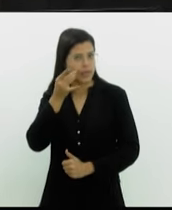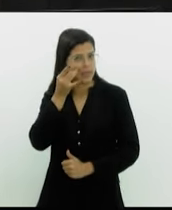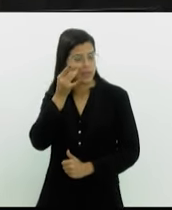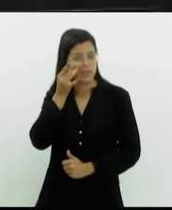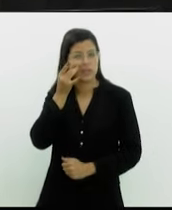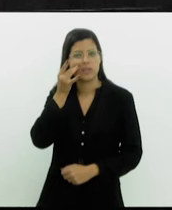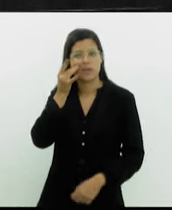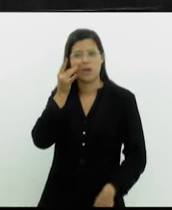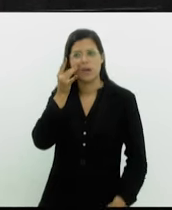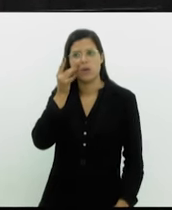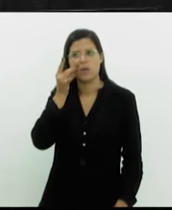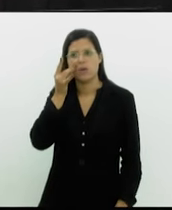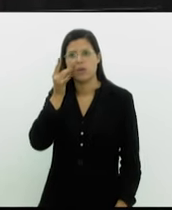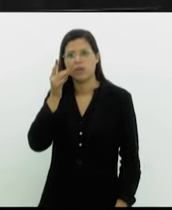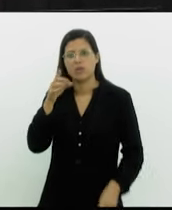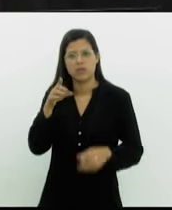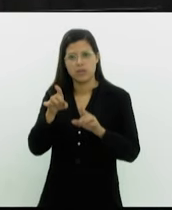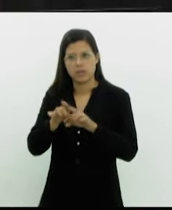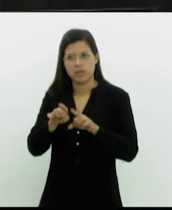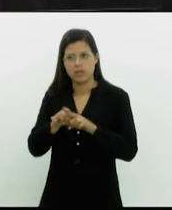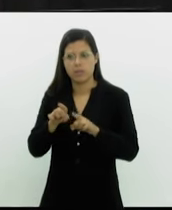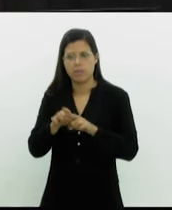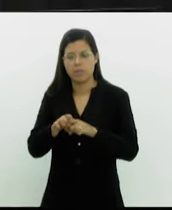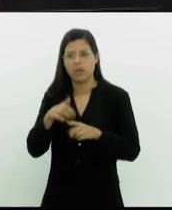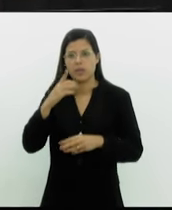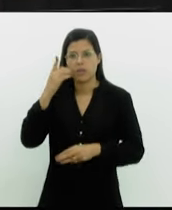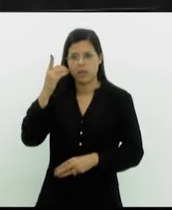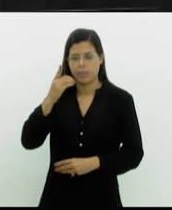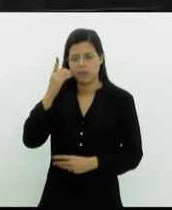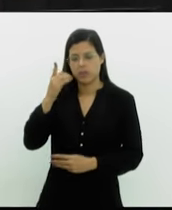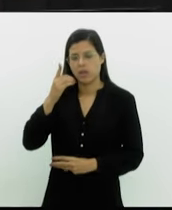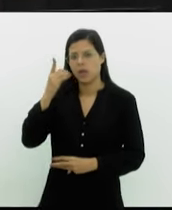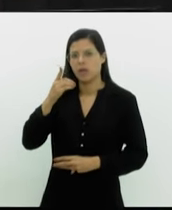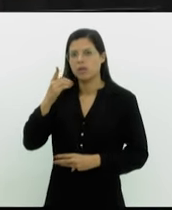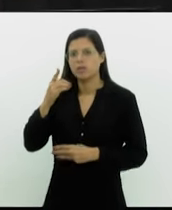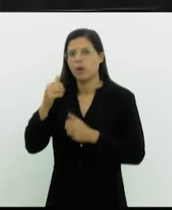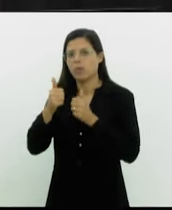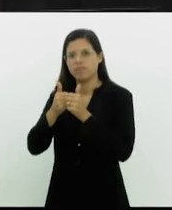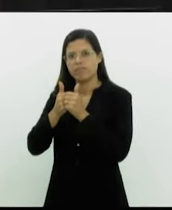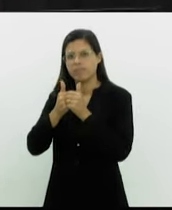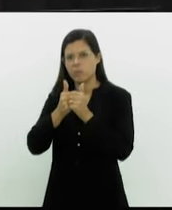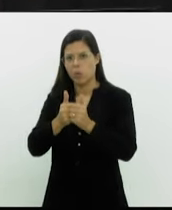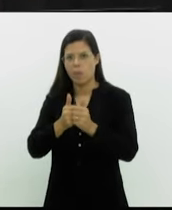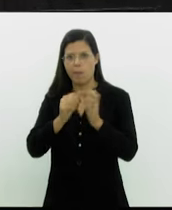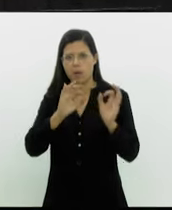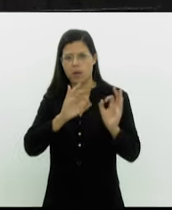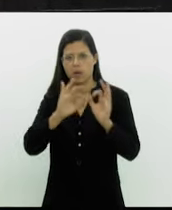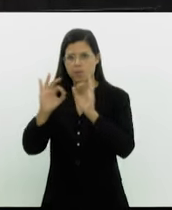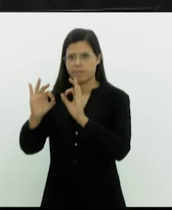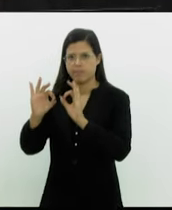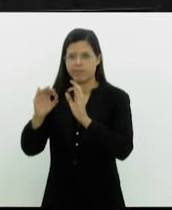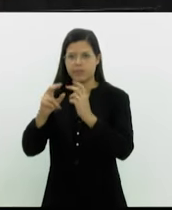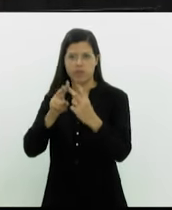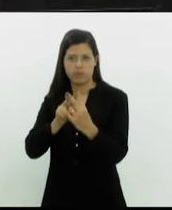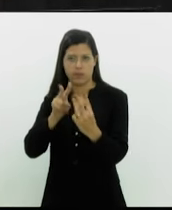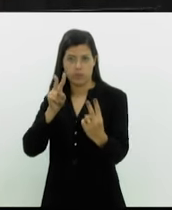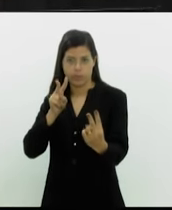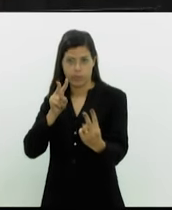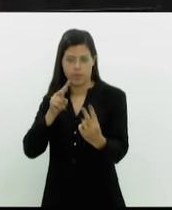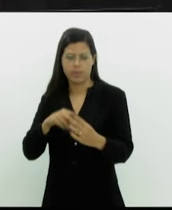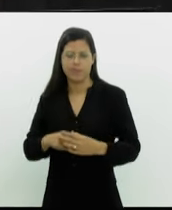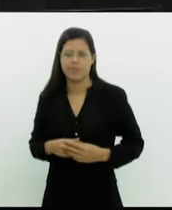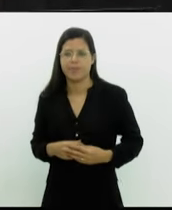presencial, senhoras e senhores deputados que nos acompanham de forma